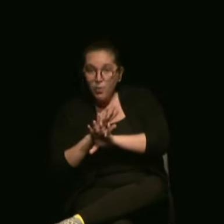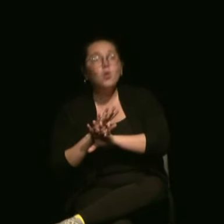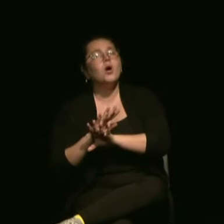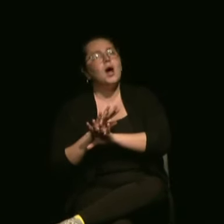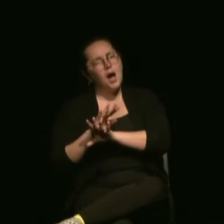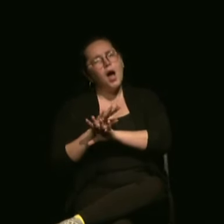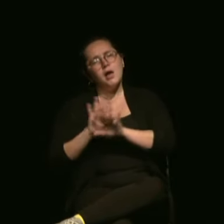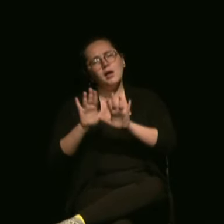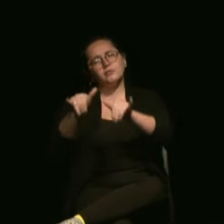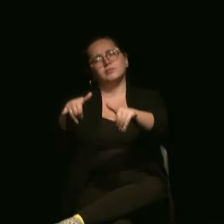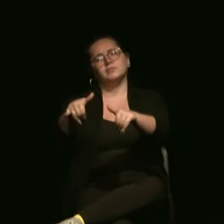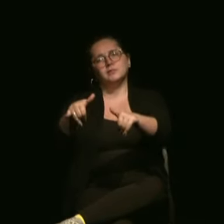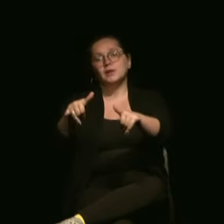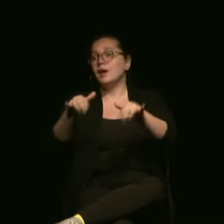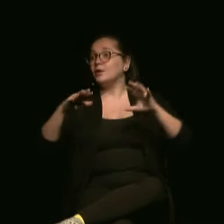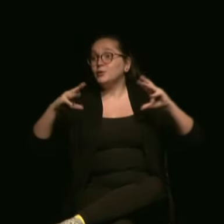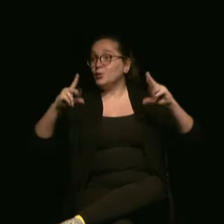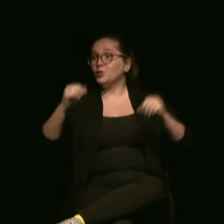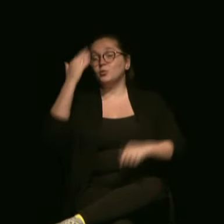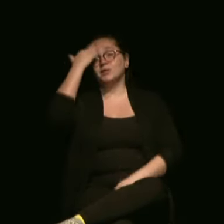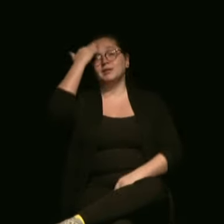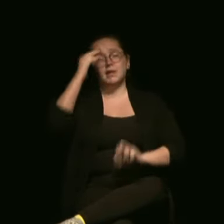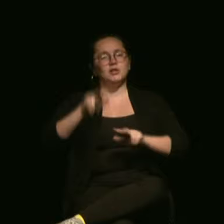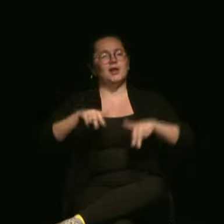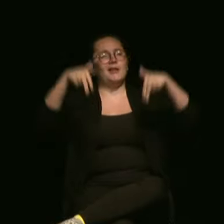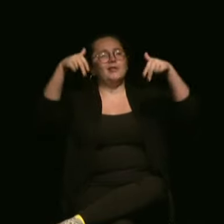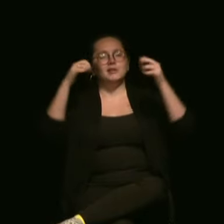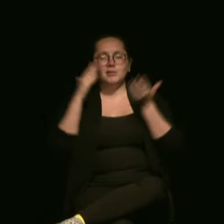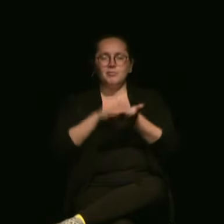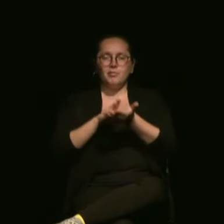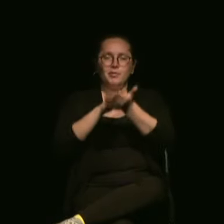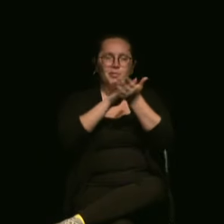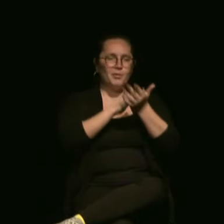Na hora parece The End e todo mundo se levanta e aplaude.